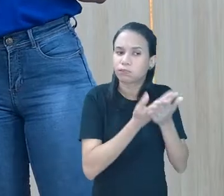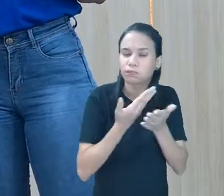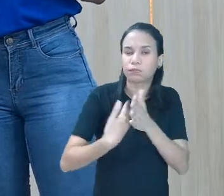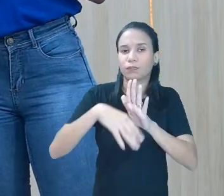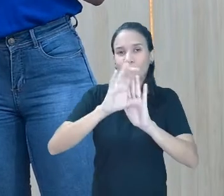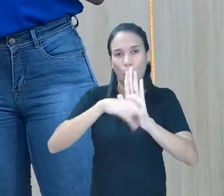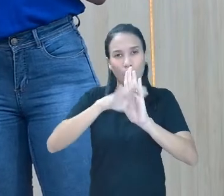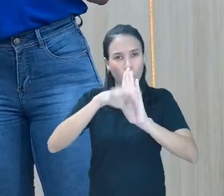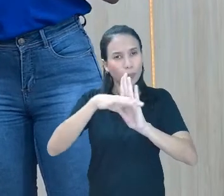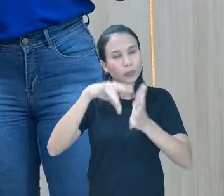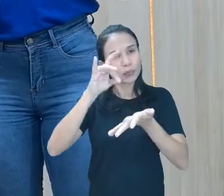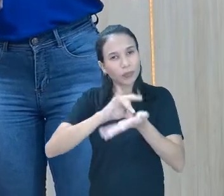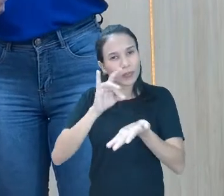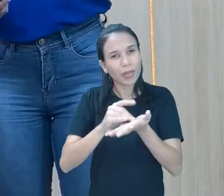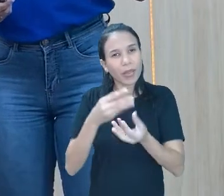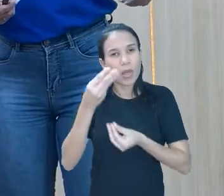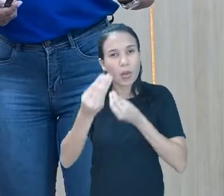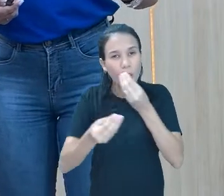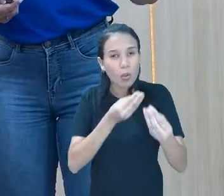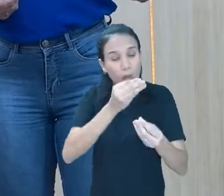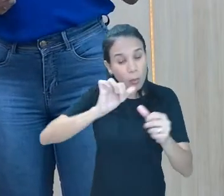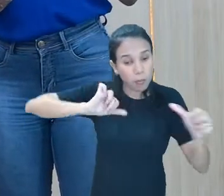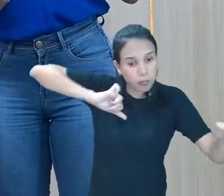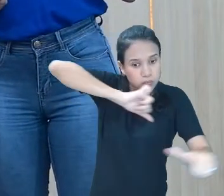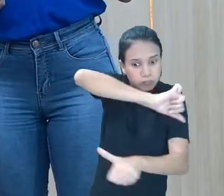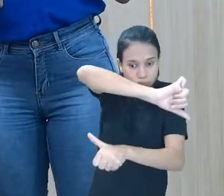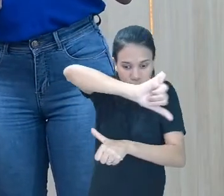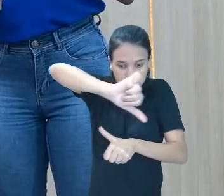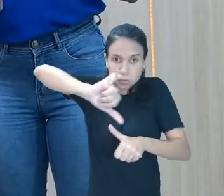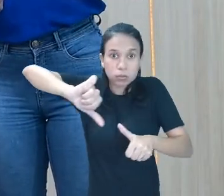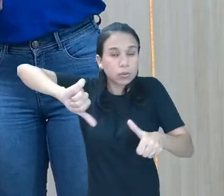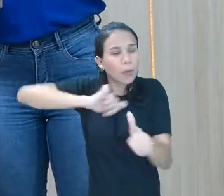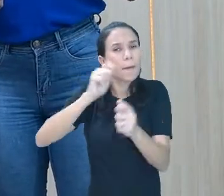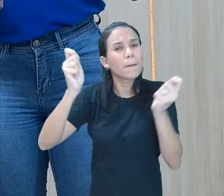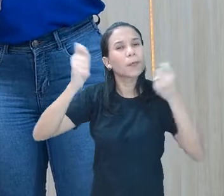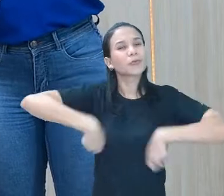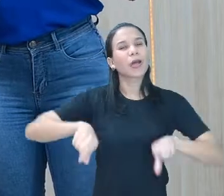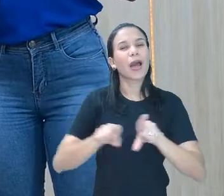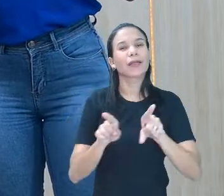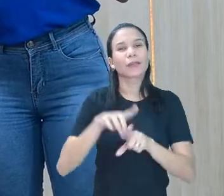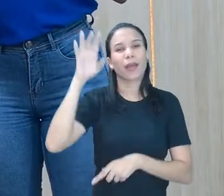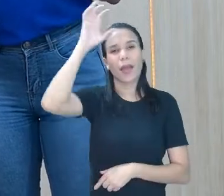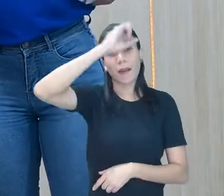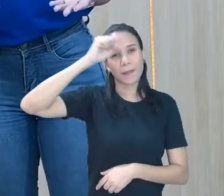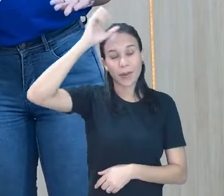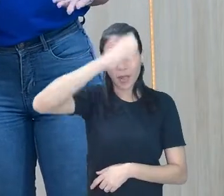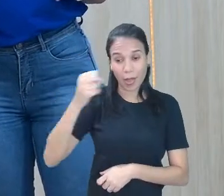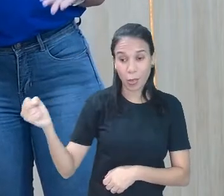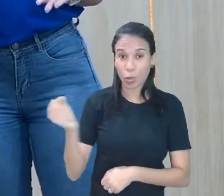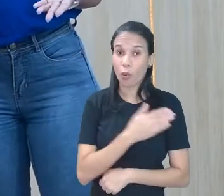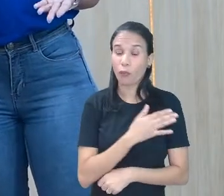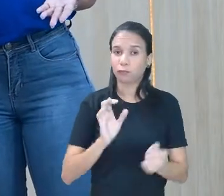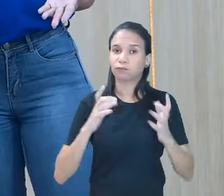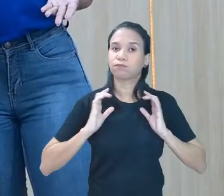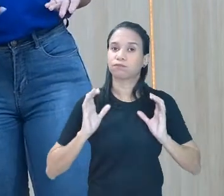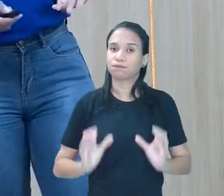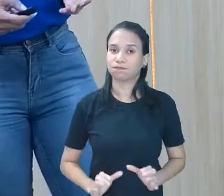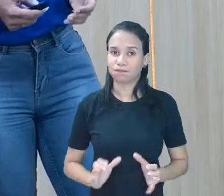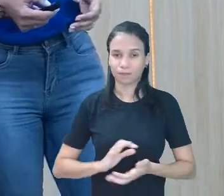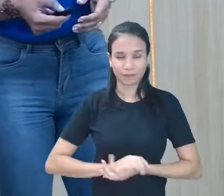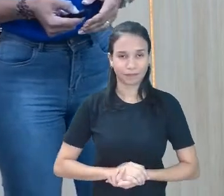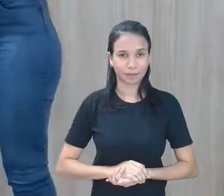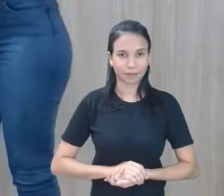esses conceitos, para que a gente comece a transformar, para que a gente dê possibilidade da aprendizagem para novos comportamentos